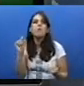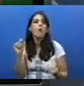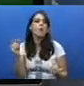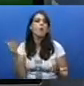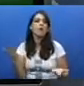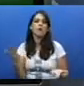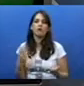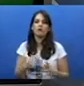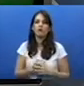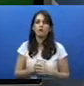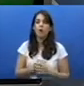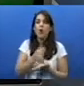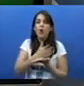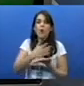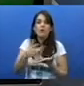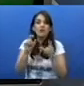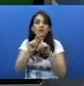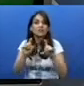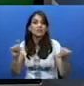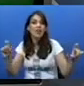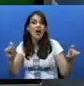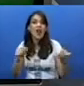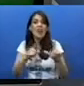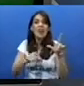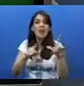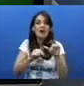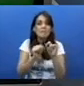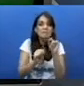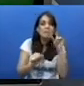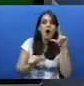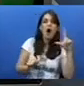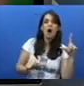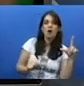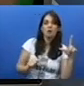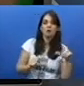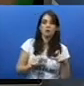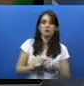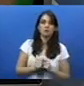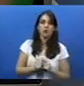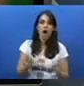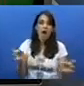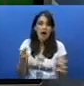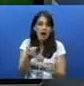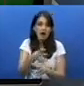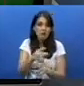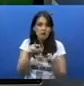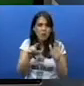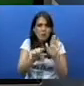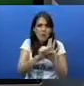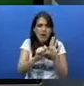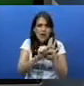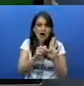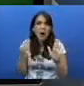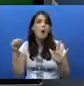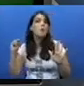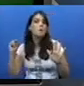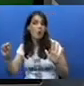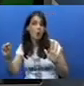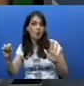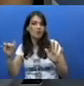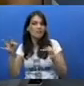Apaga. Começo de frase com letra maiúscula. Terminou o parágrafo? Ponto